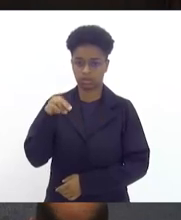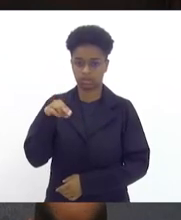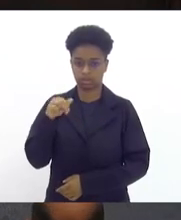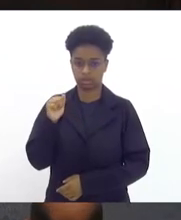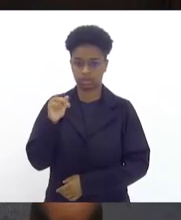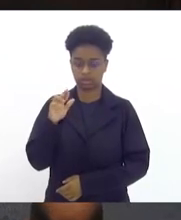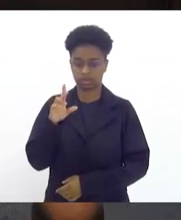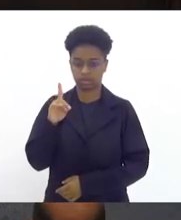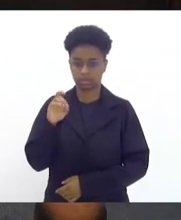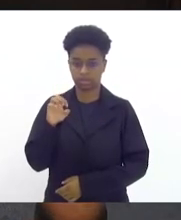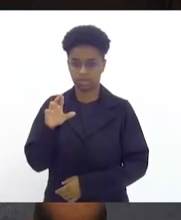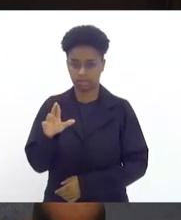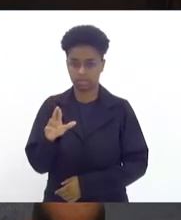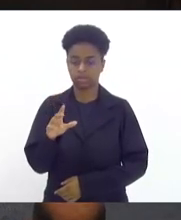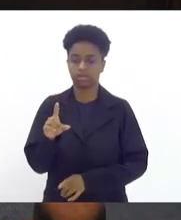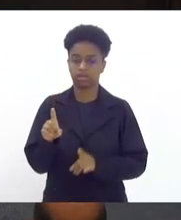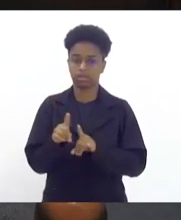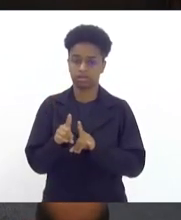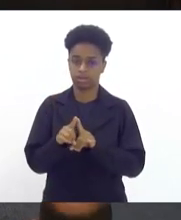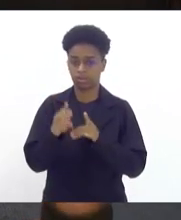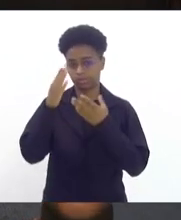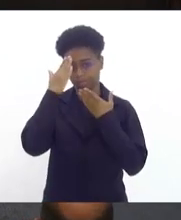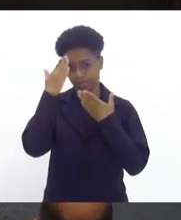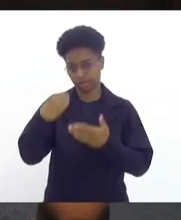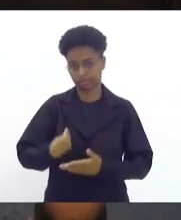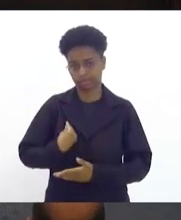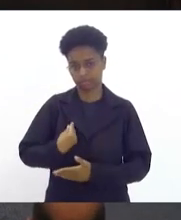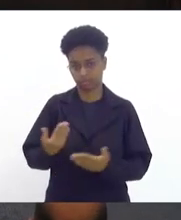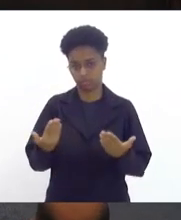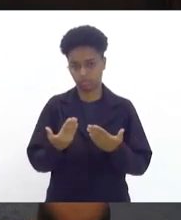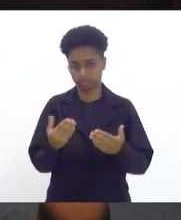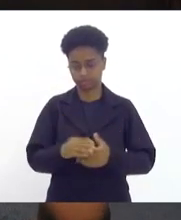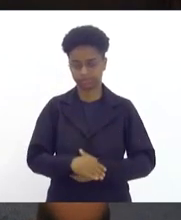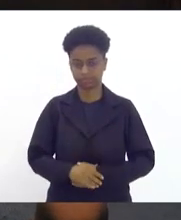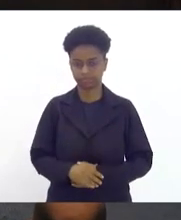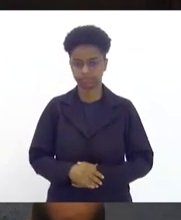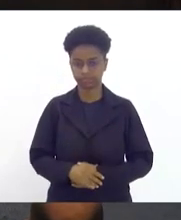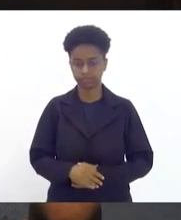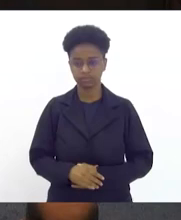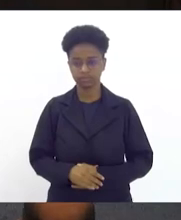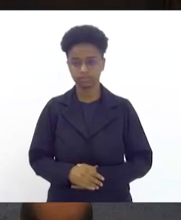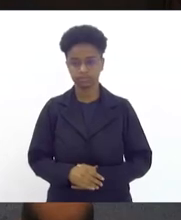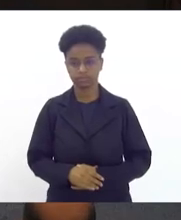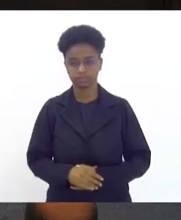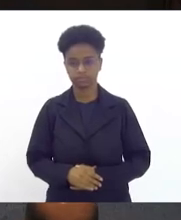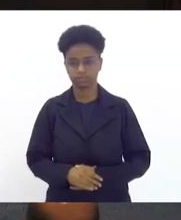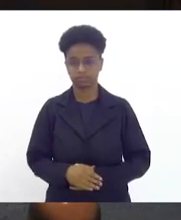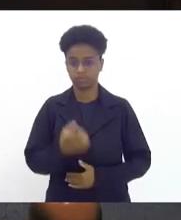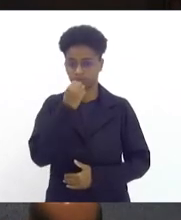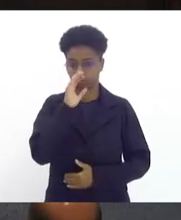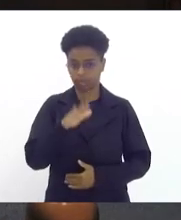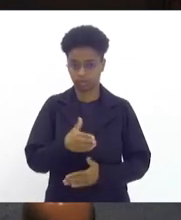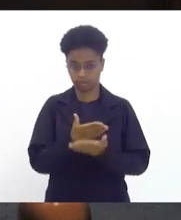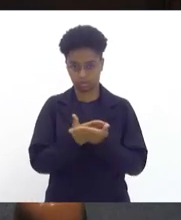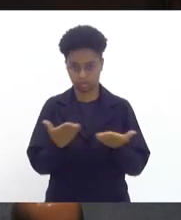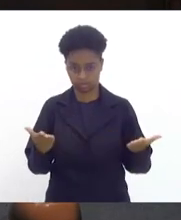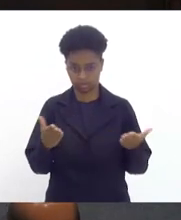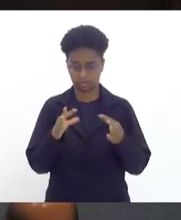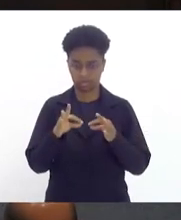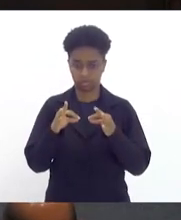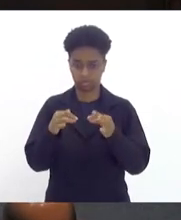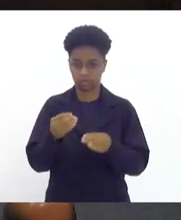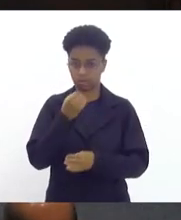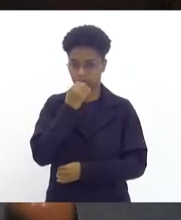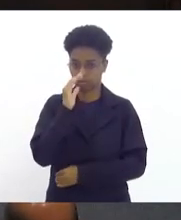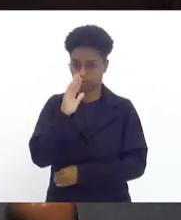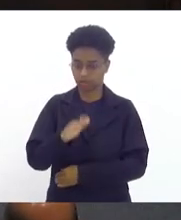comandante do recôncavo Muito obrigado pela presença do senhor aqui por favor Boa tarde a todos boa